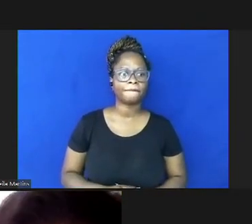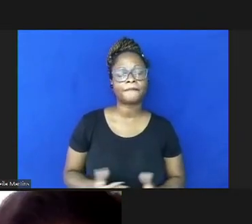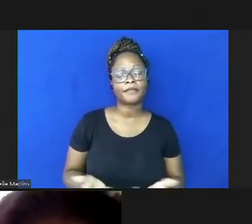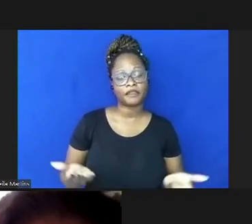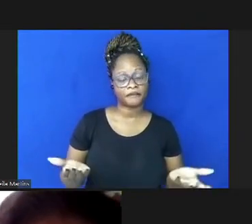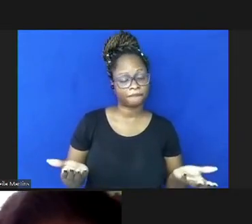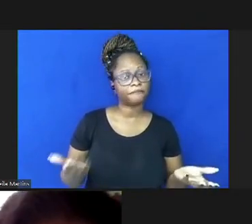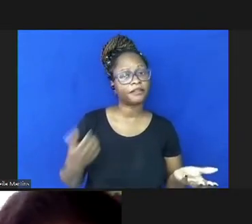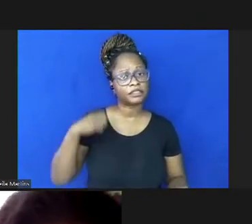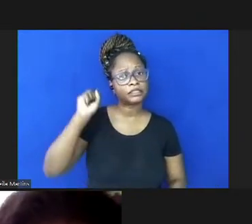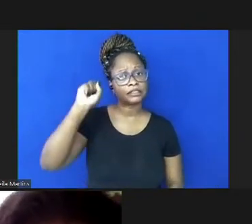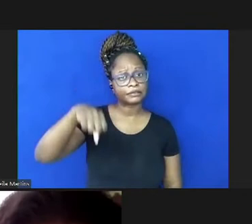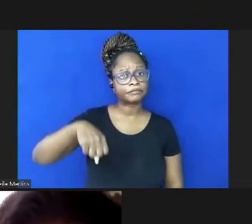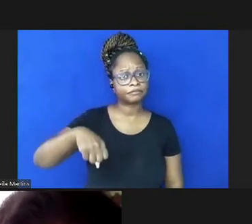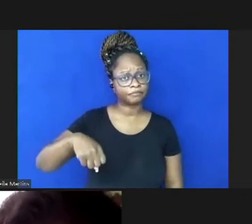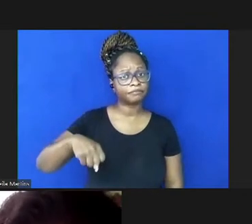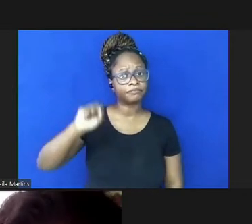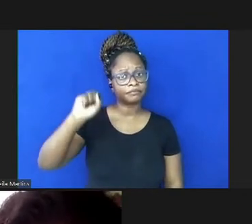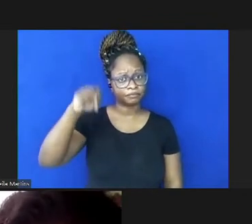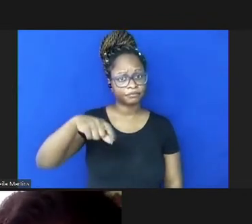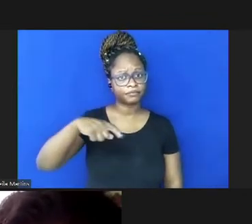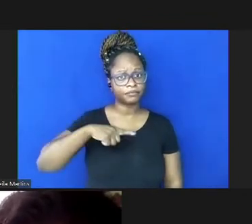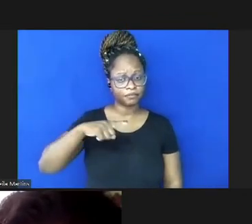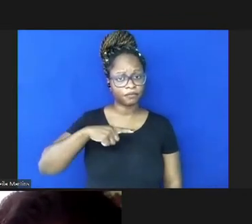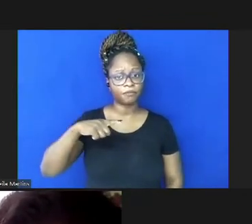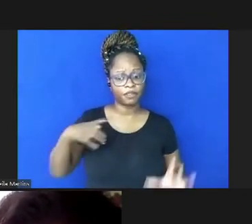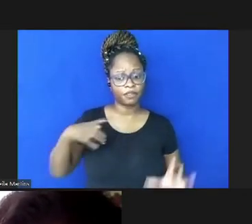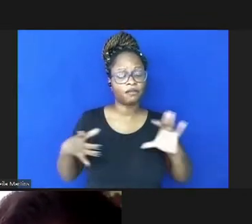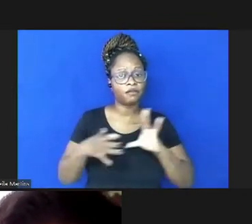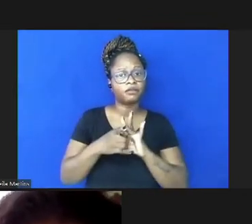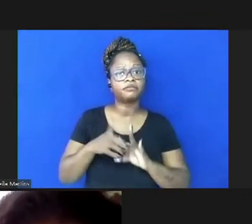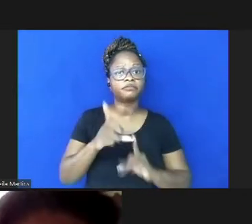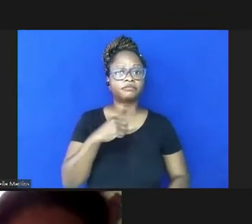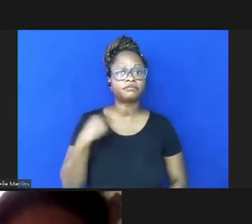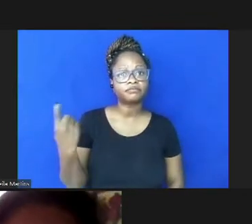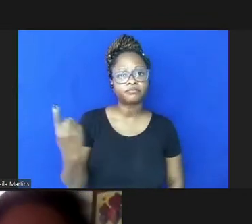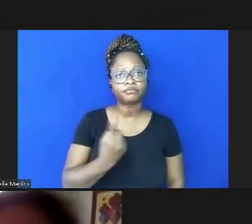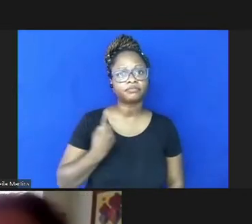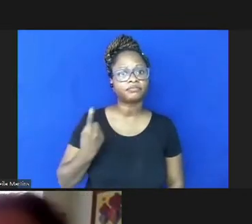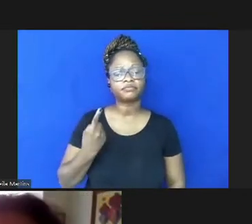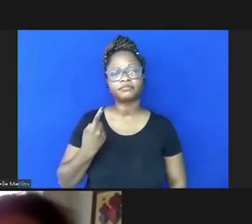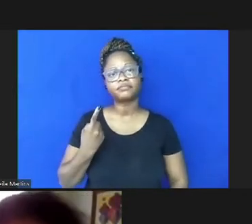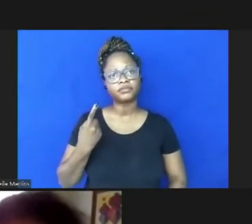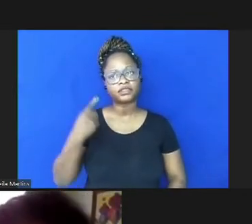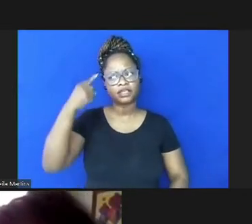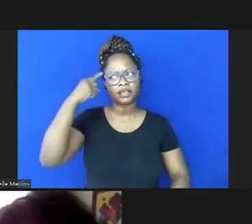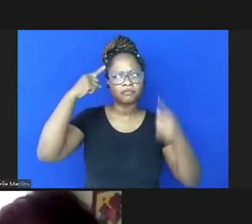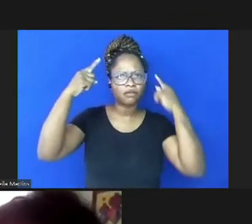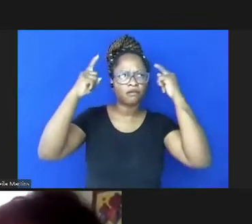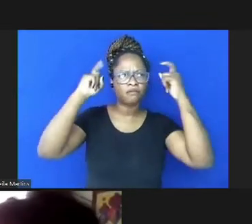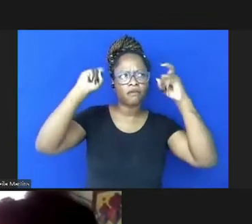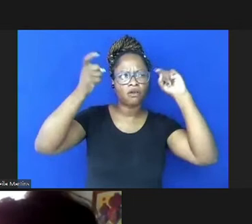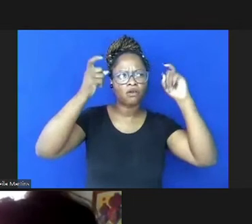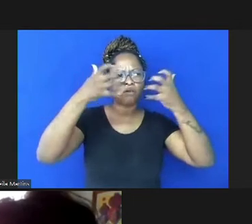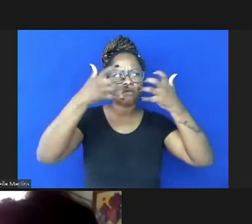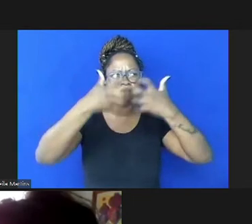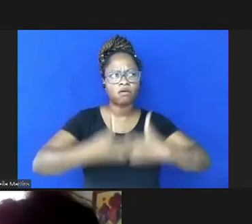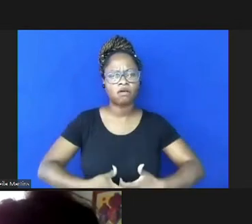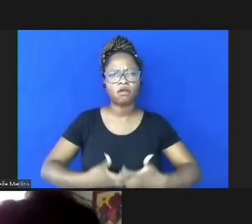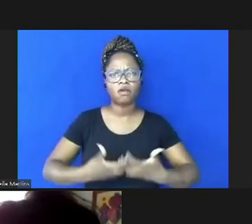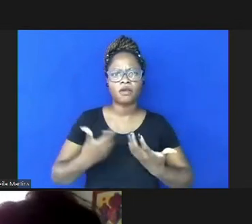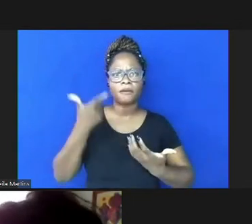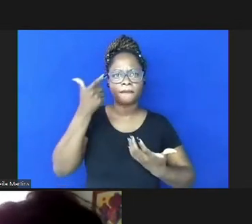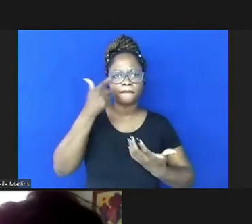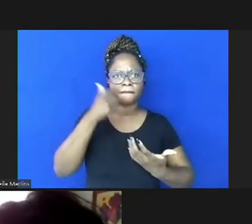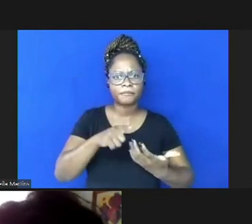Sim, essa ligação, isso se liga com as nossas ideias de que para reabrir o